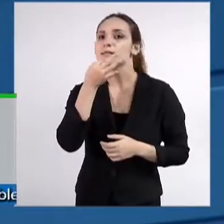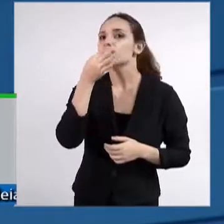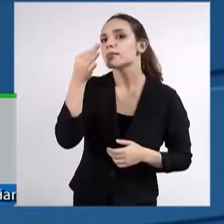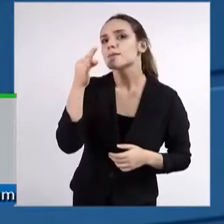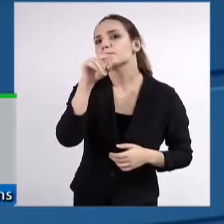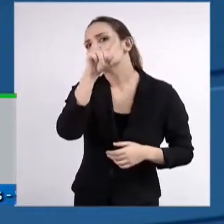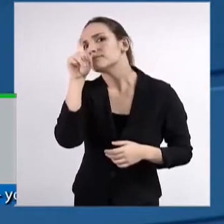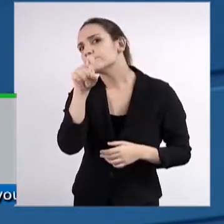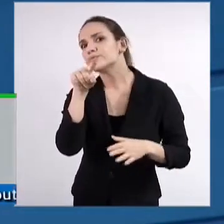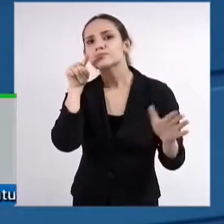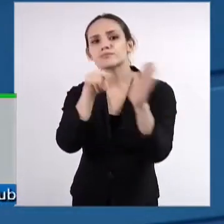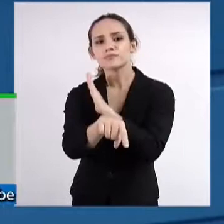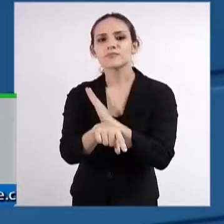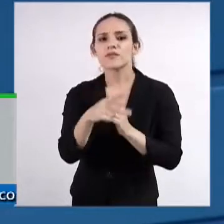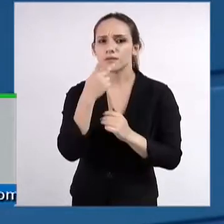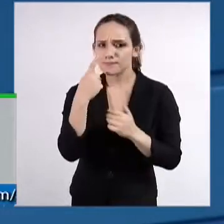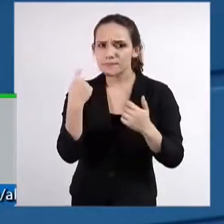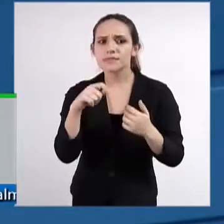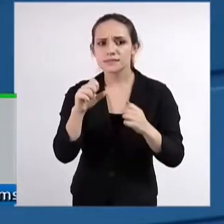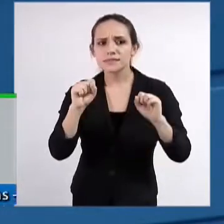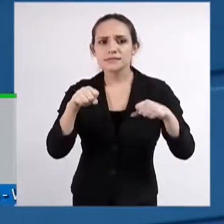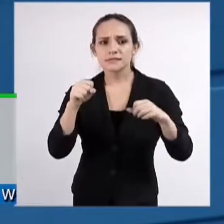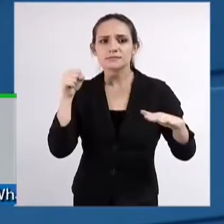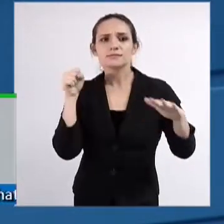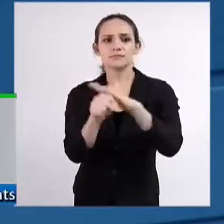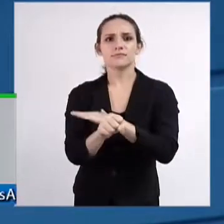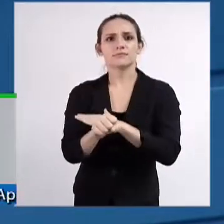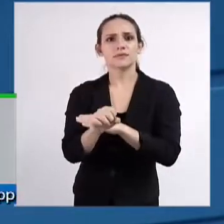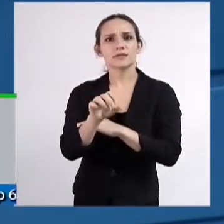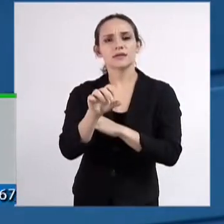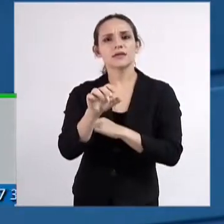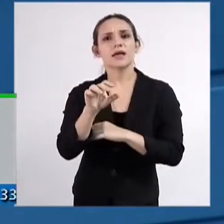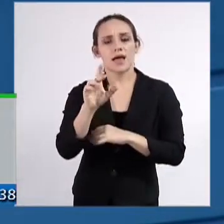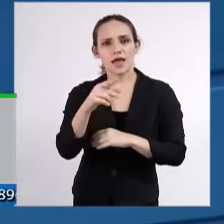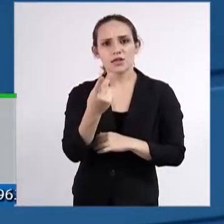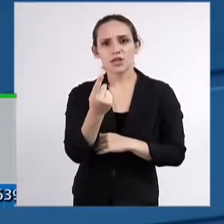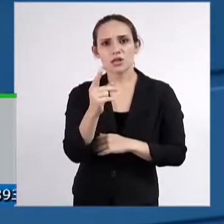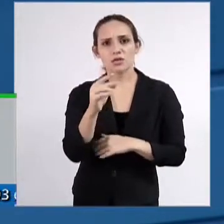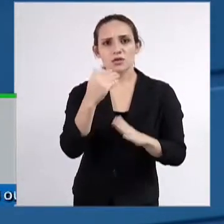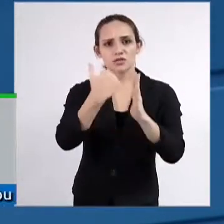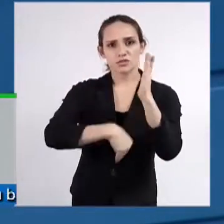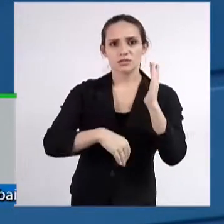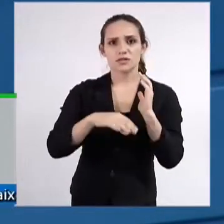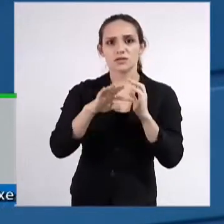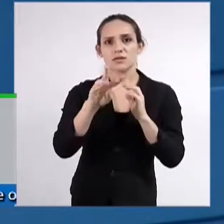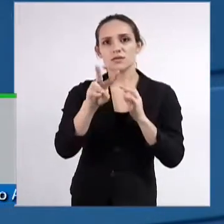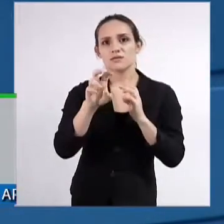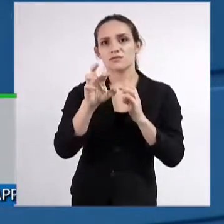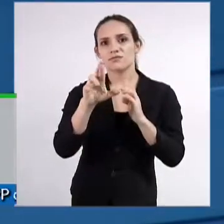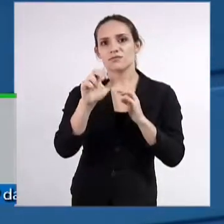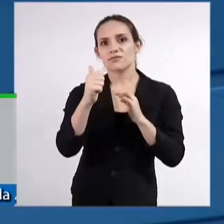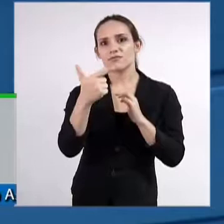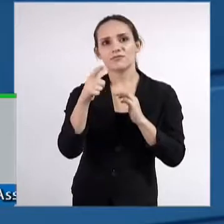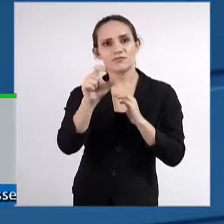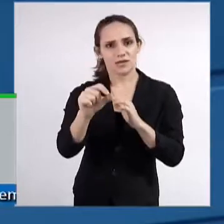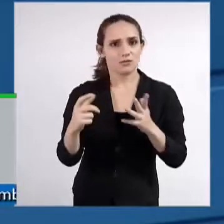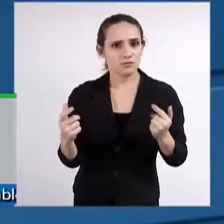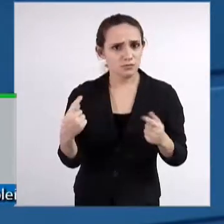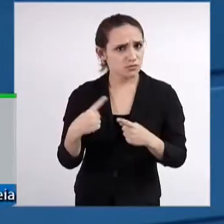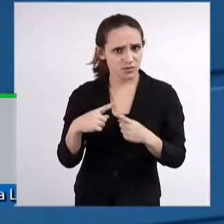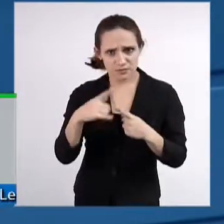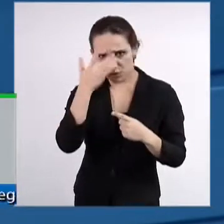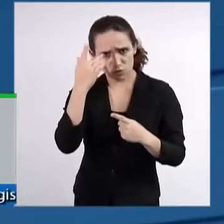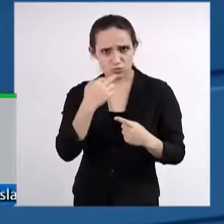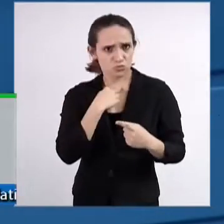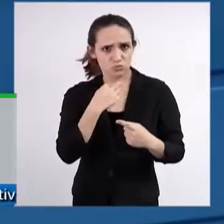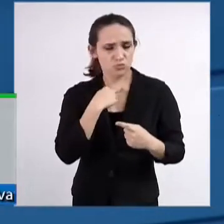questionar e brigar pela implantação de uma tarifa de verão. Porque o contribuinte, o consumidor, não pode ser responsabilizado